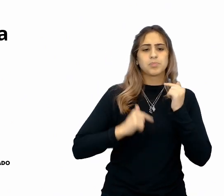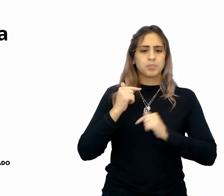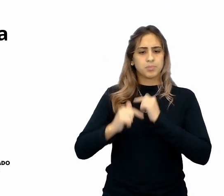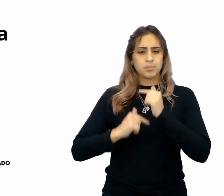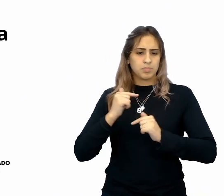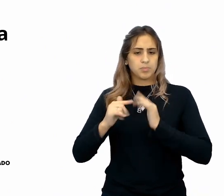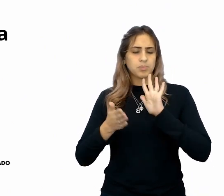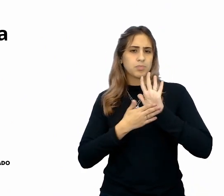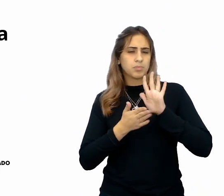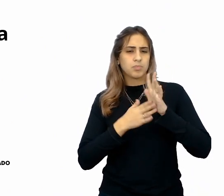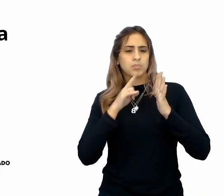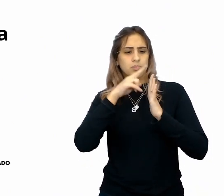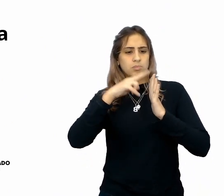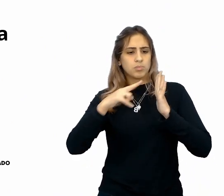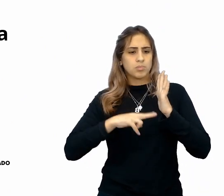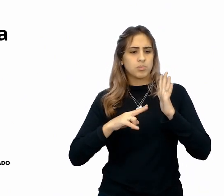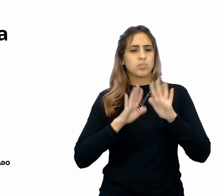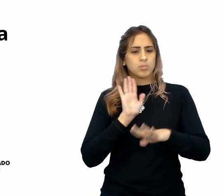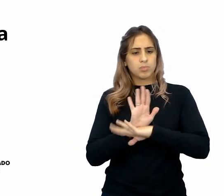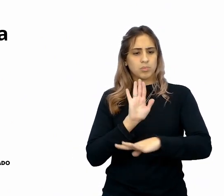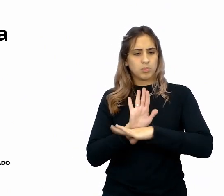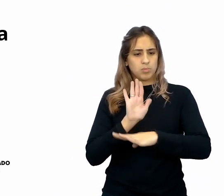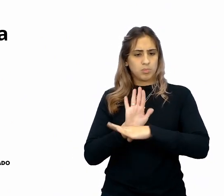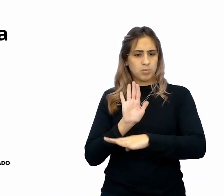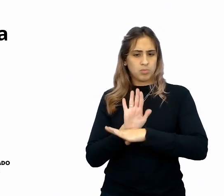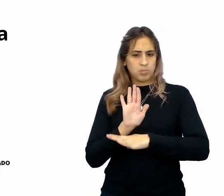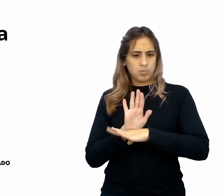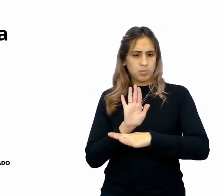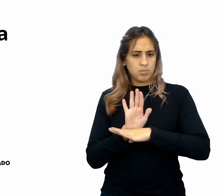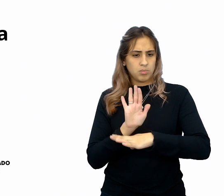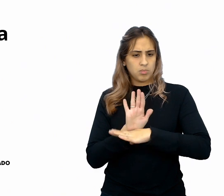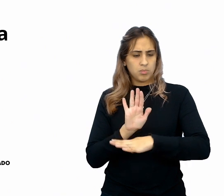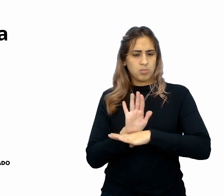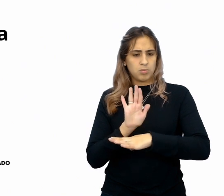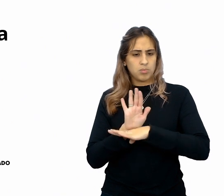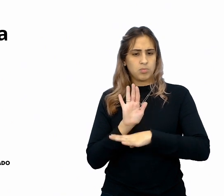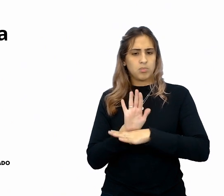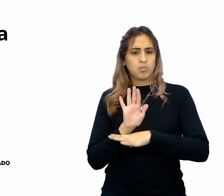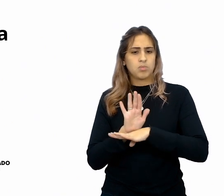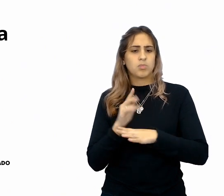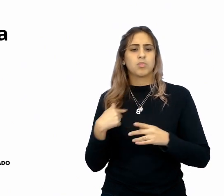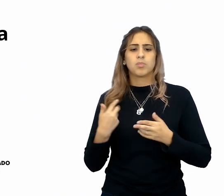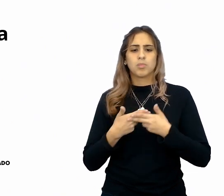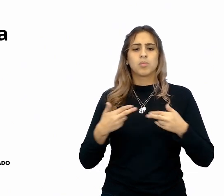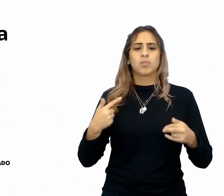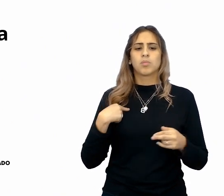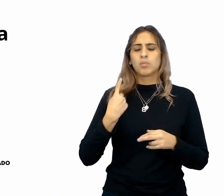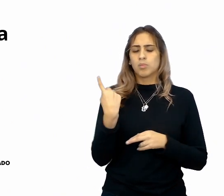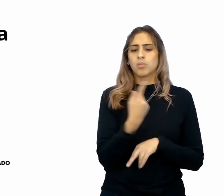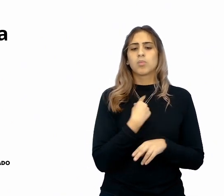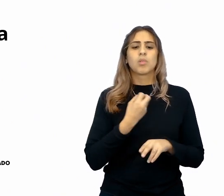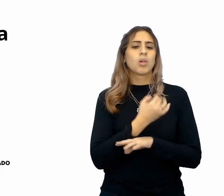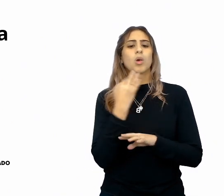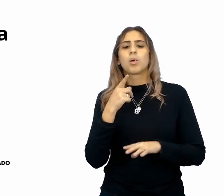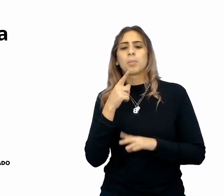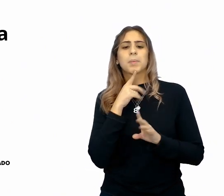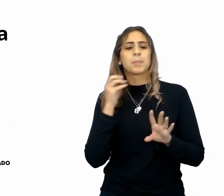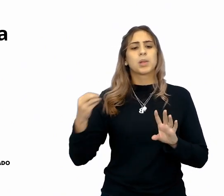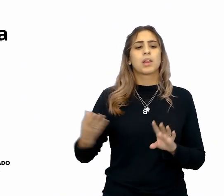se propor um trabalho intencionalmente planejado com a leitura colaborativa e o quanto